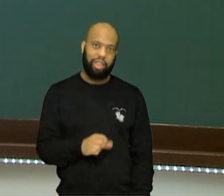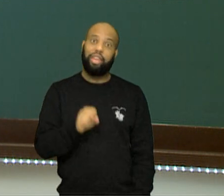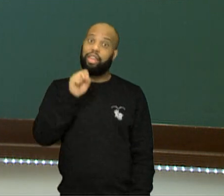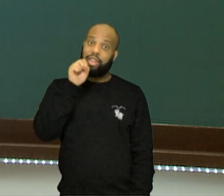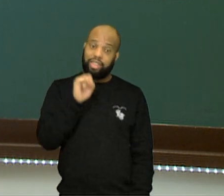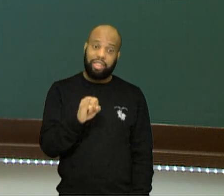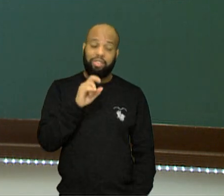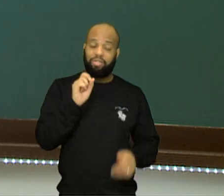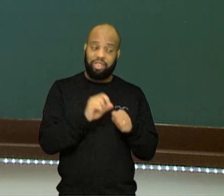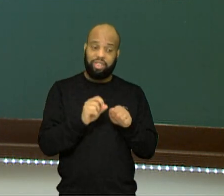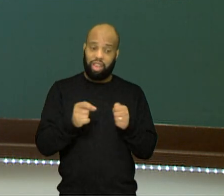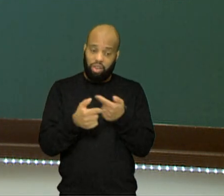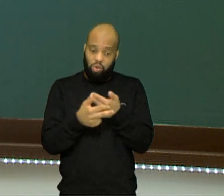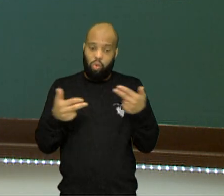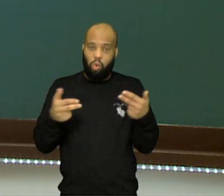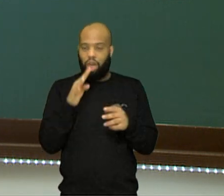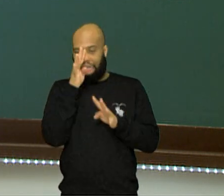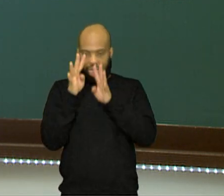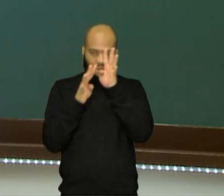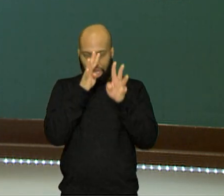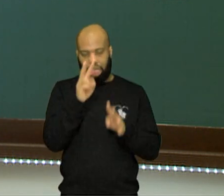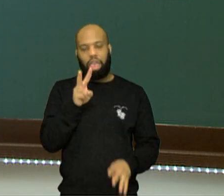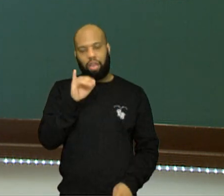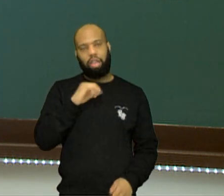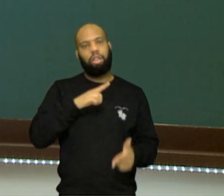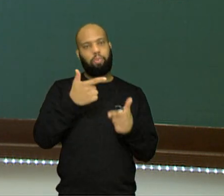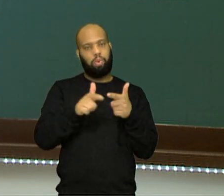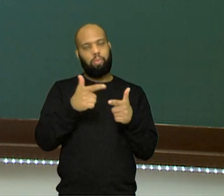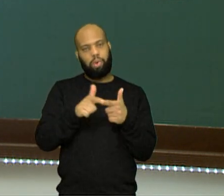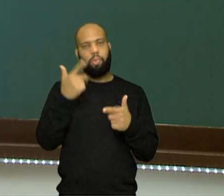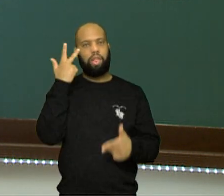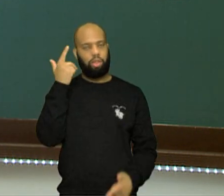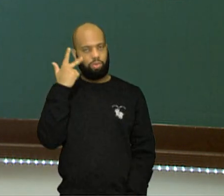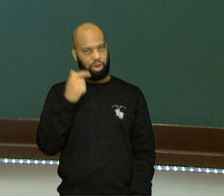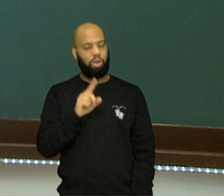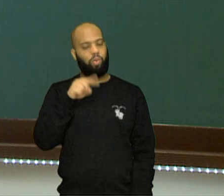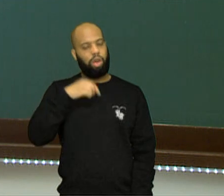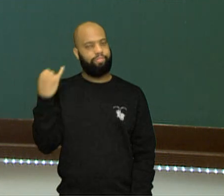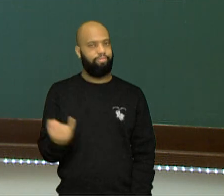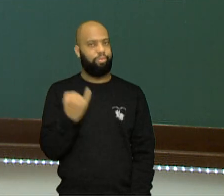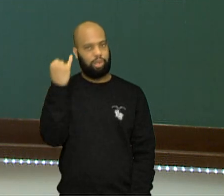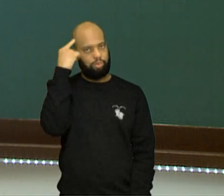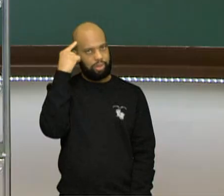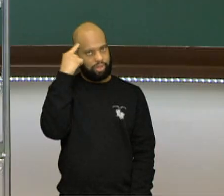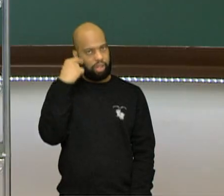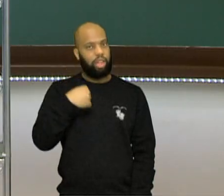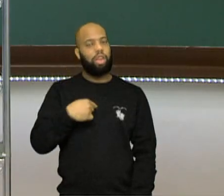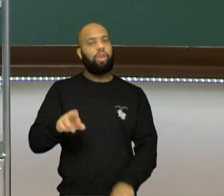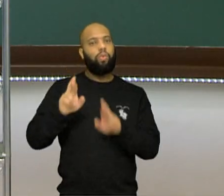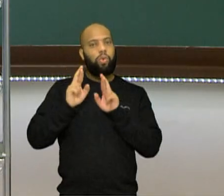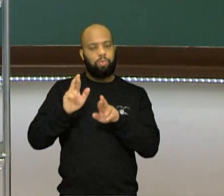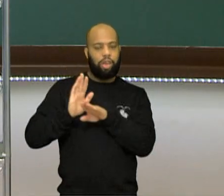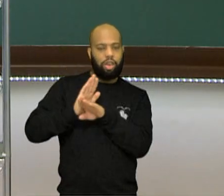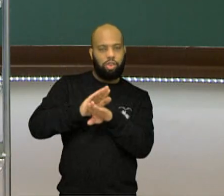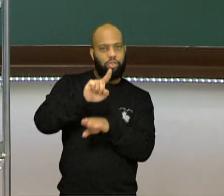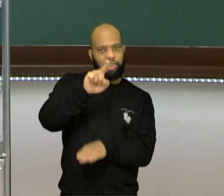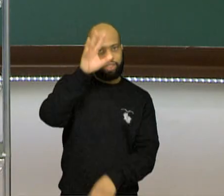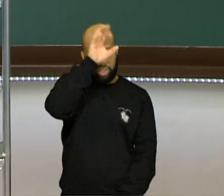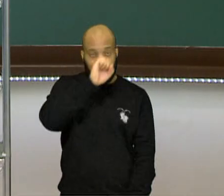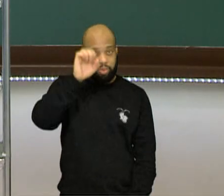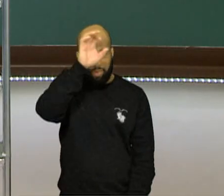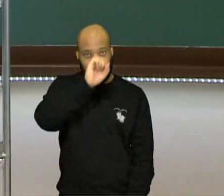de ações que causam desequilíbrios naturais. Isso é importante a gente pensar. E eu espero ter contribuído na aula de